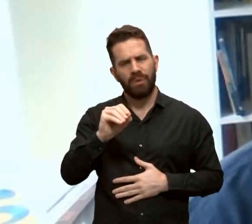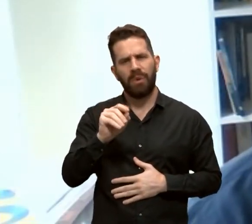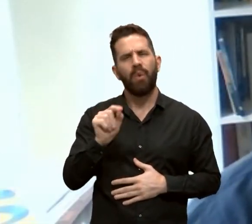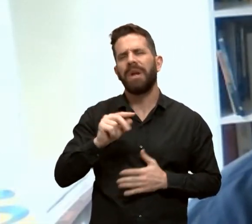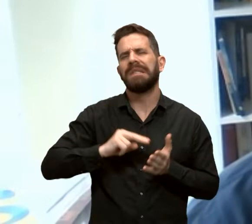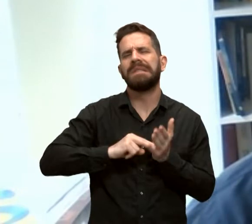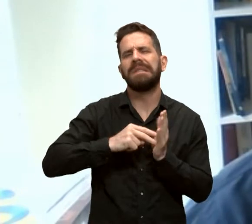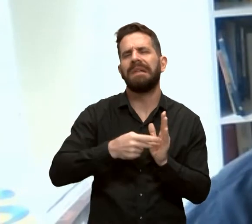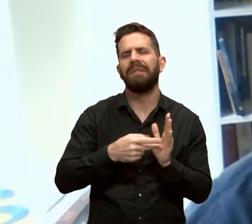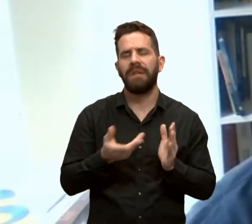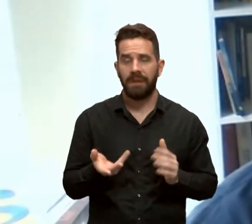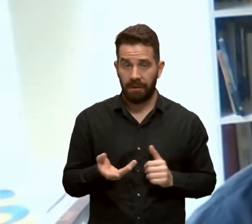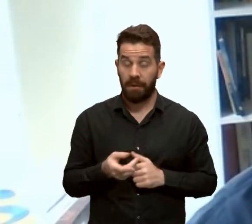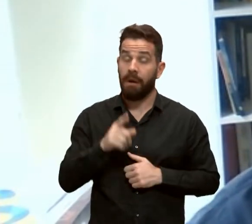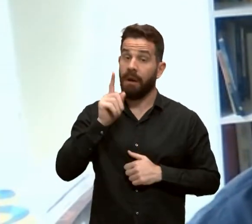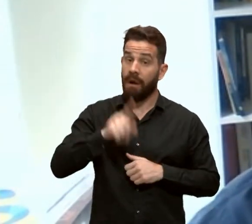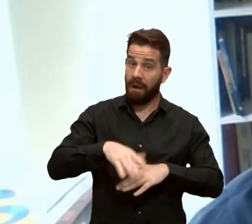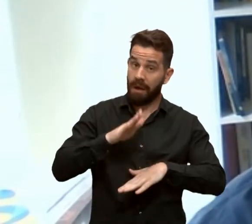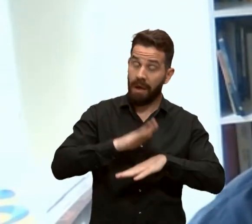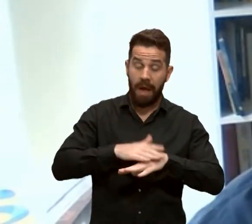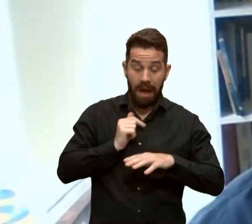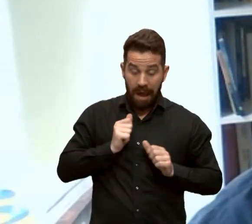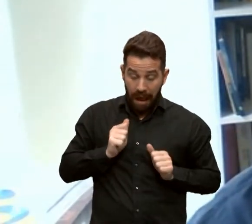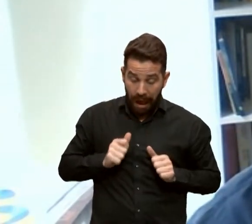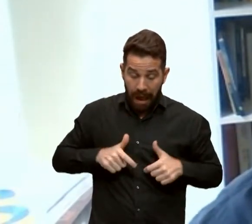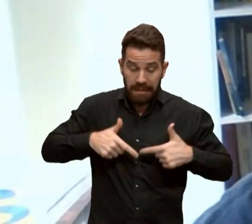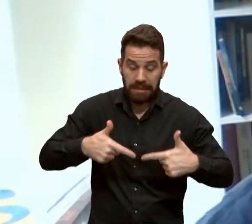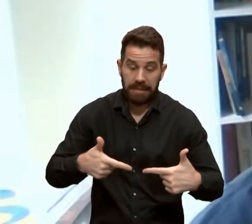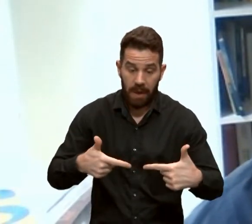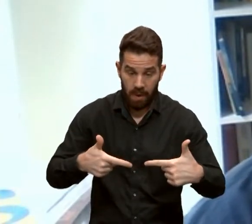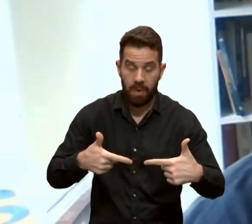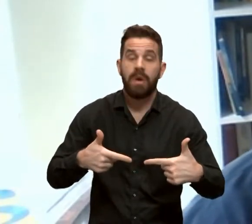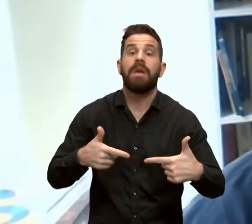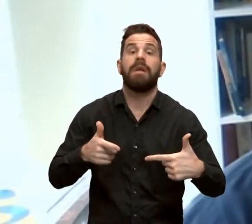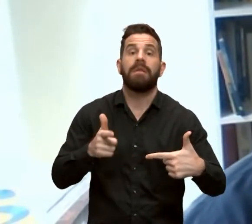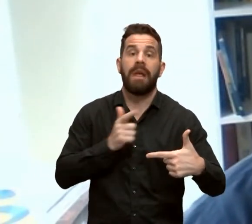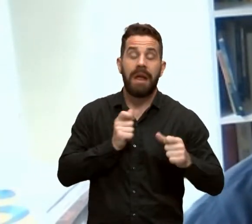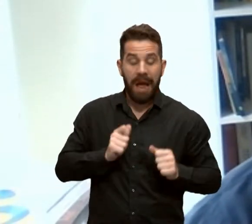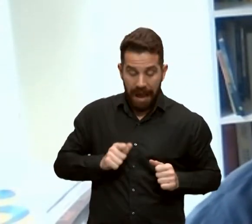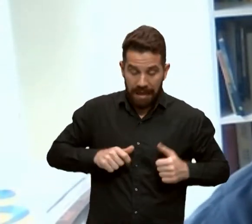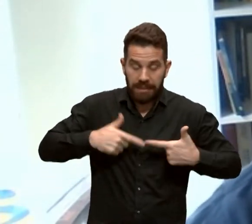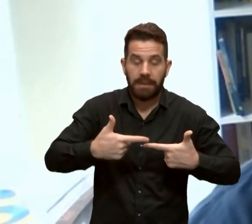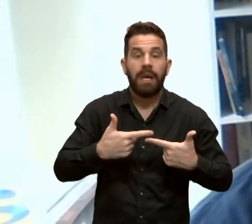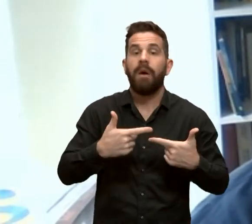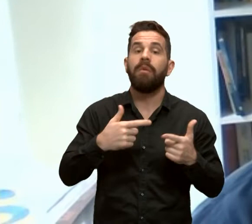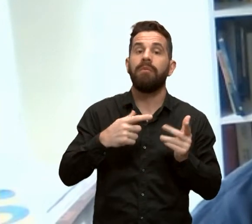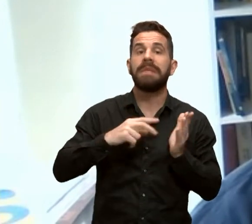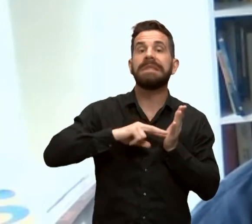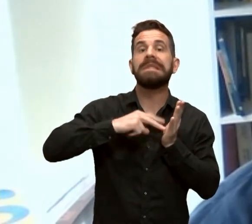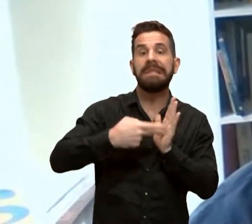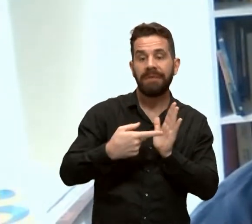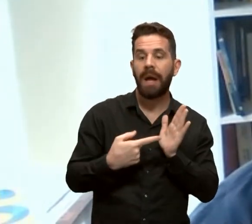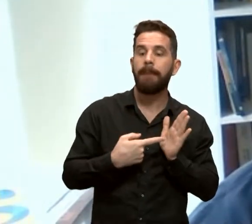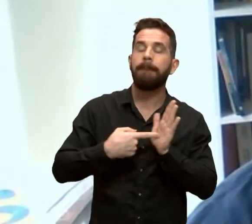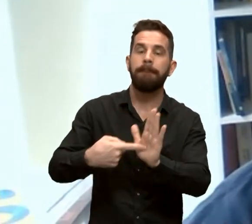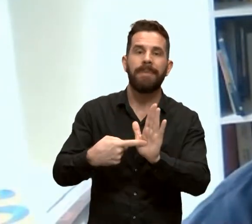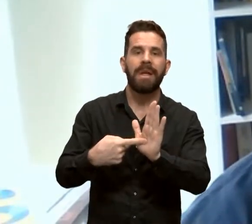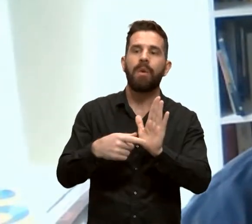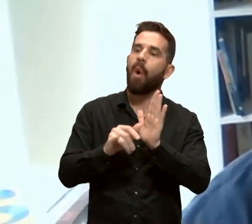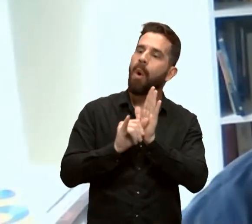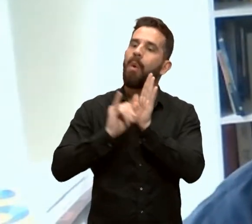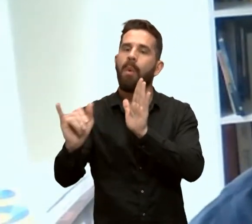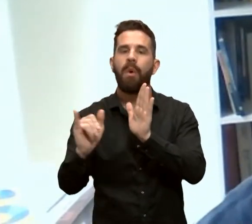uma ação, um ato que tem o registro de uma mensagem, né? Então eu diria que é